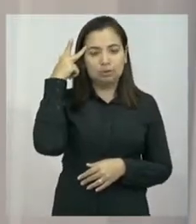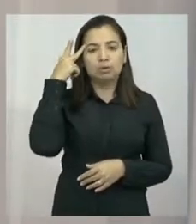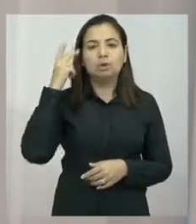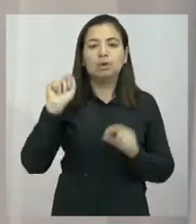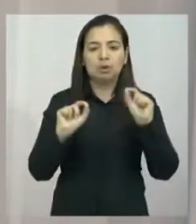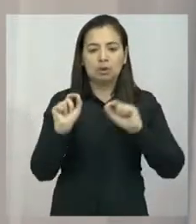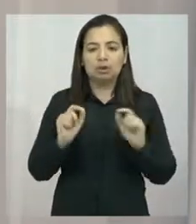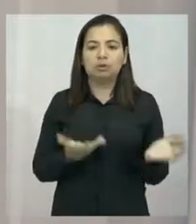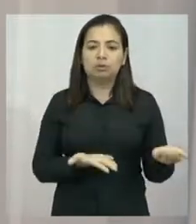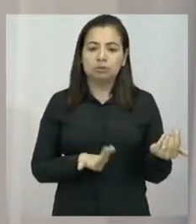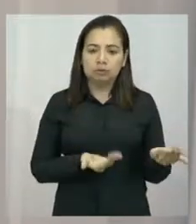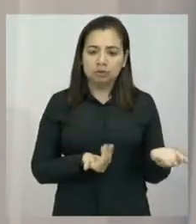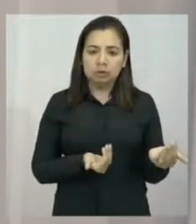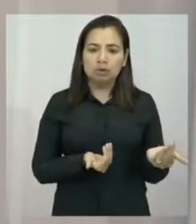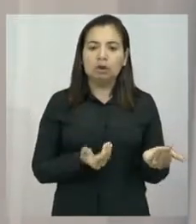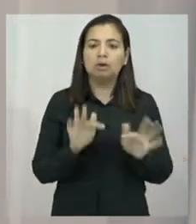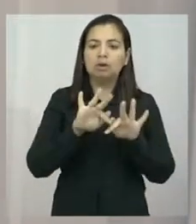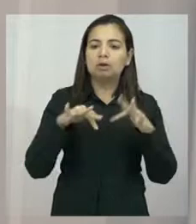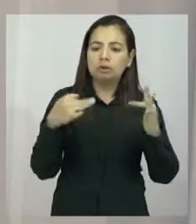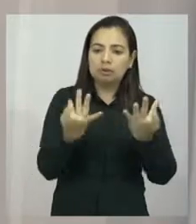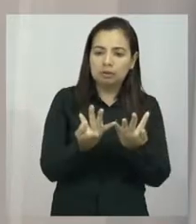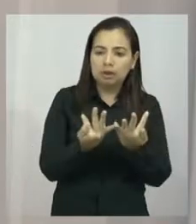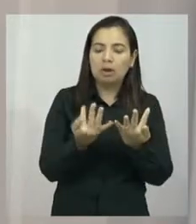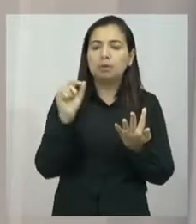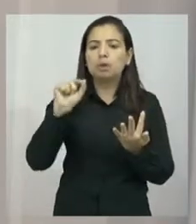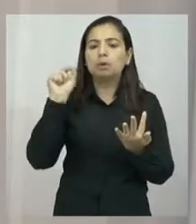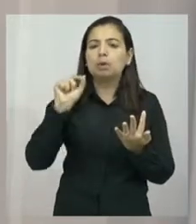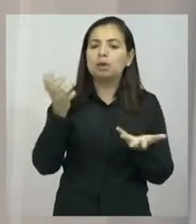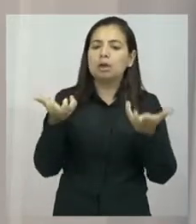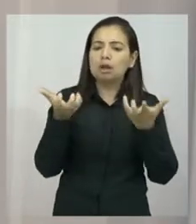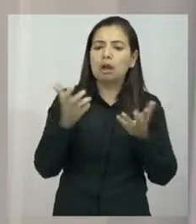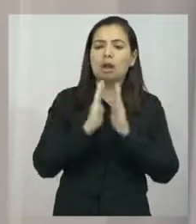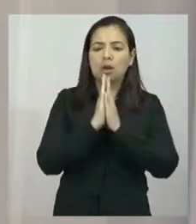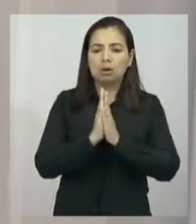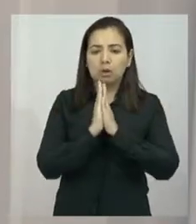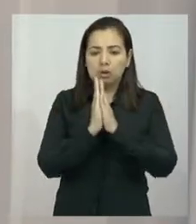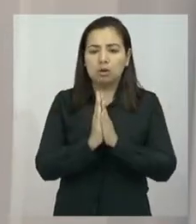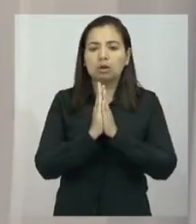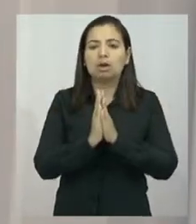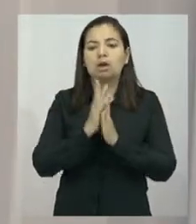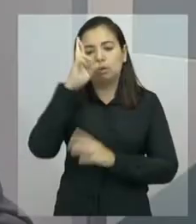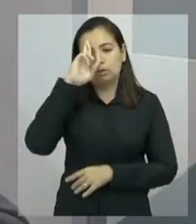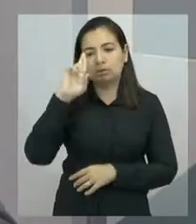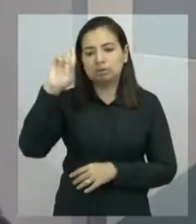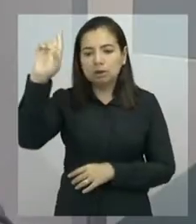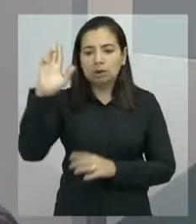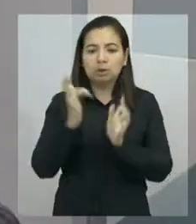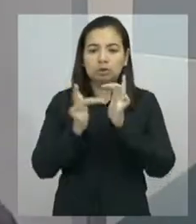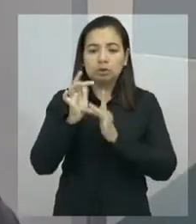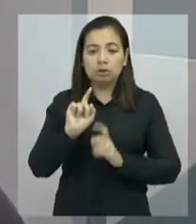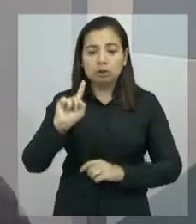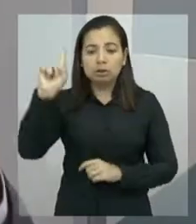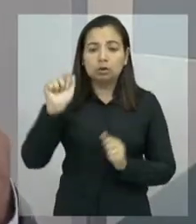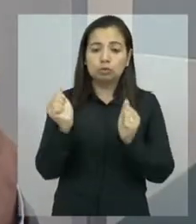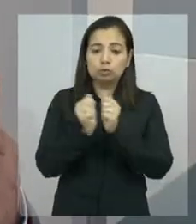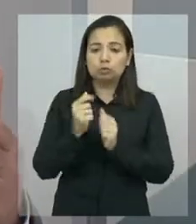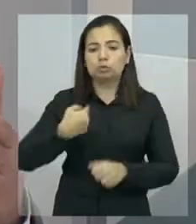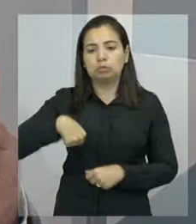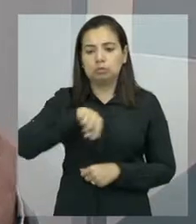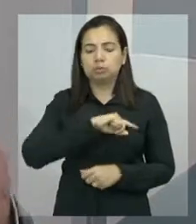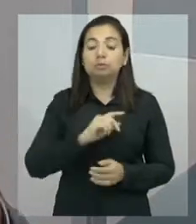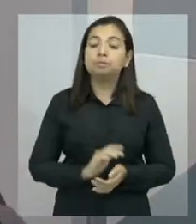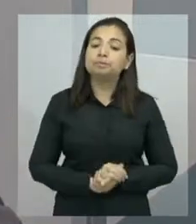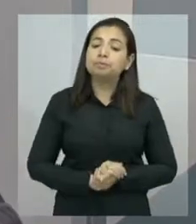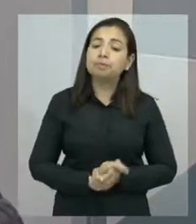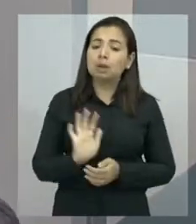jovens, né, famílias que venham adorar o Senhor juntamente conosco. Agora, e os preparativos,